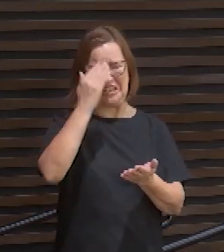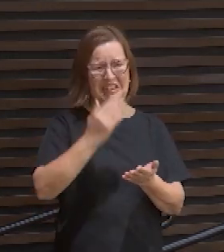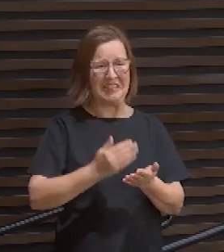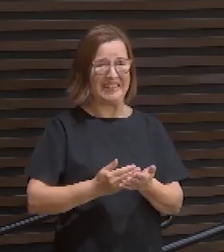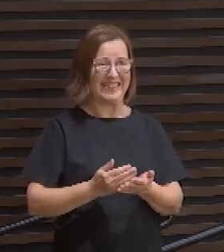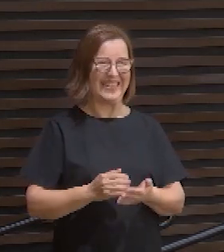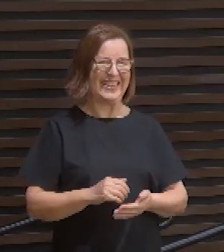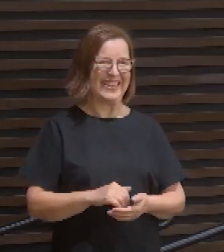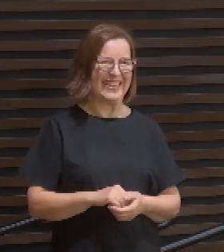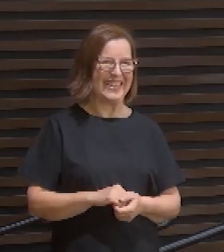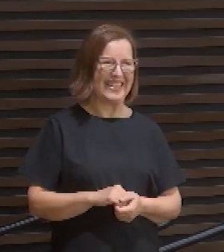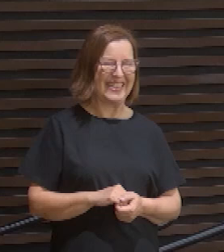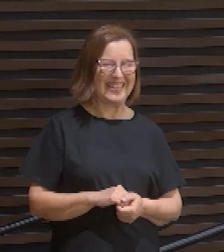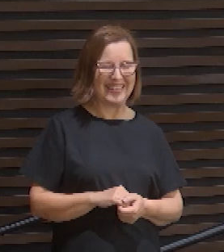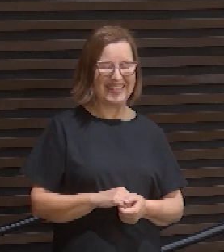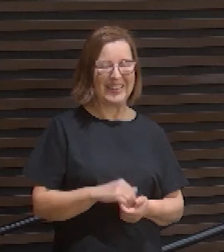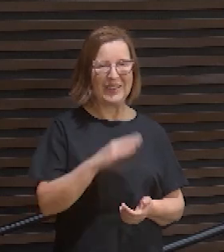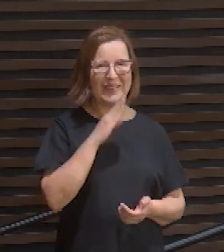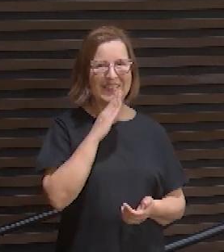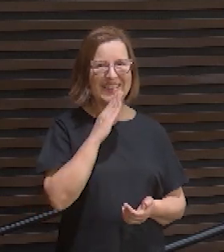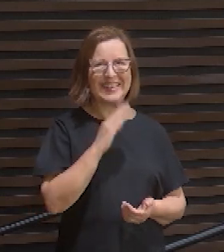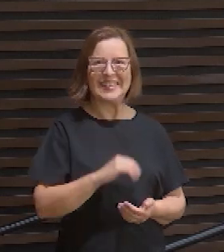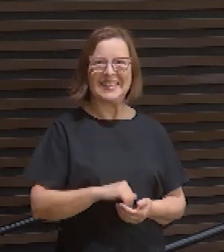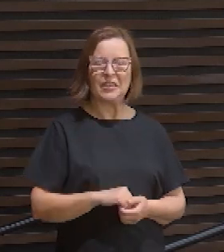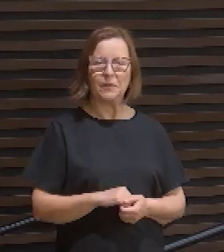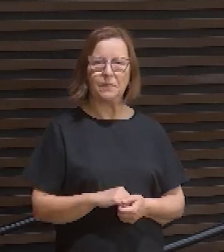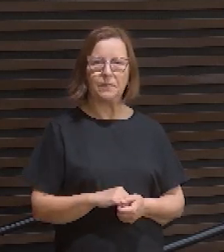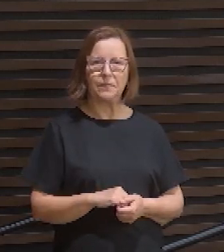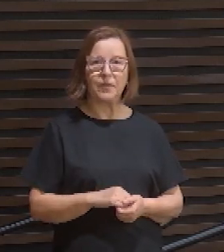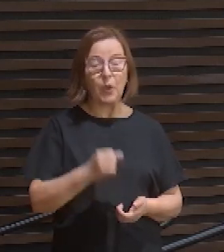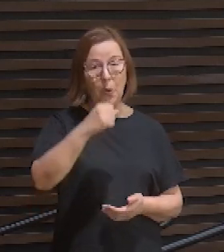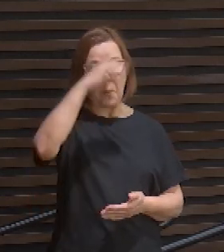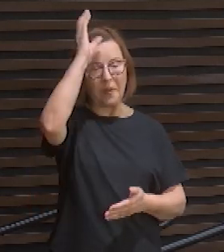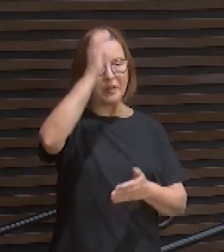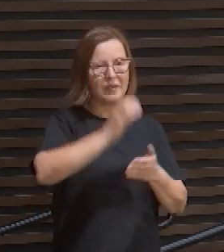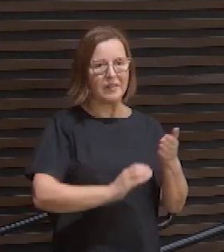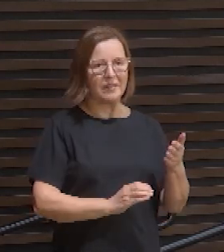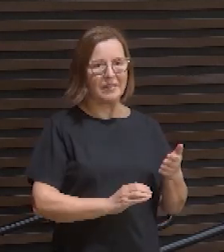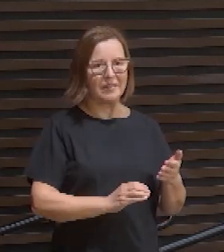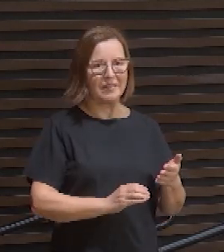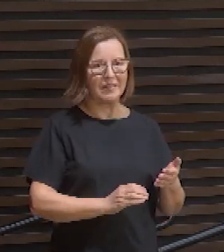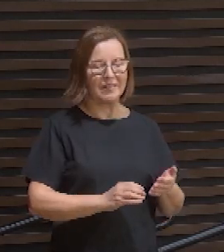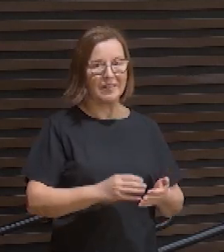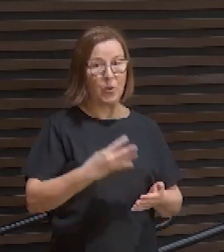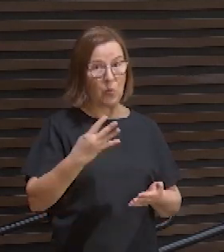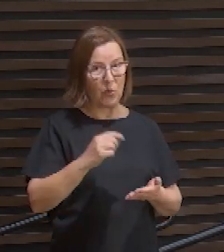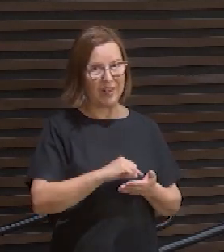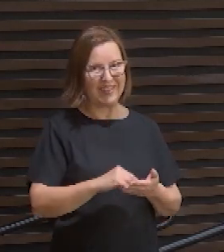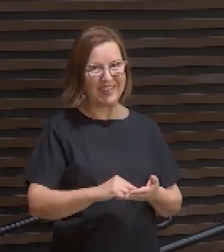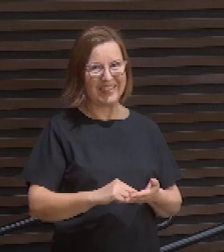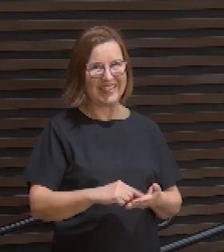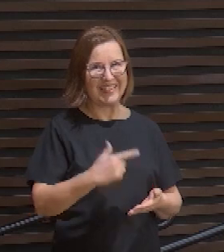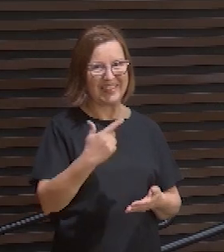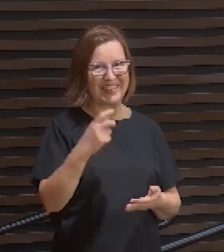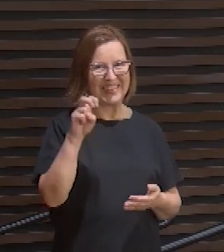Ainda deu um pito na turma ainda, né? Romanos 4:25. Me perdoem, irmãos, eu amo vocês.